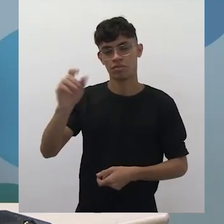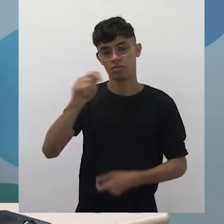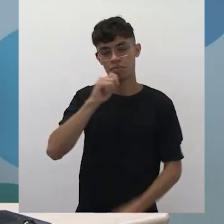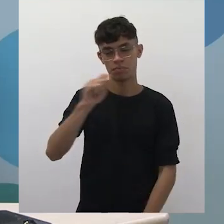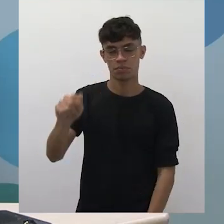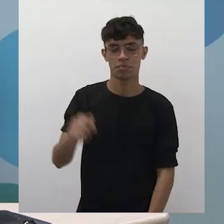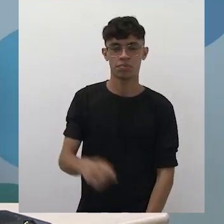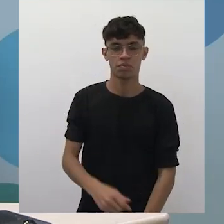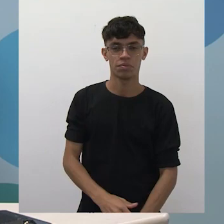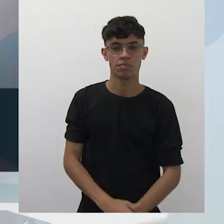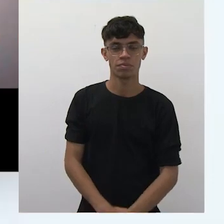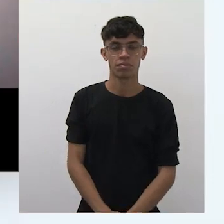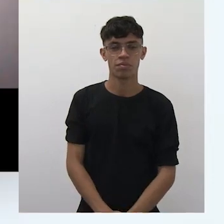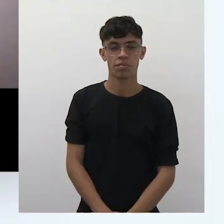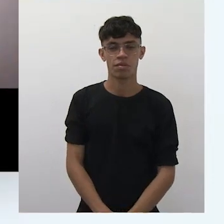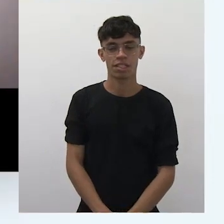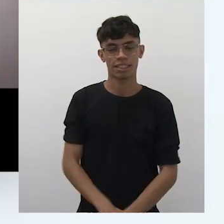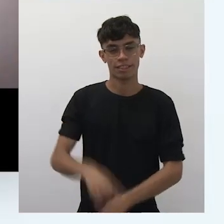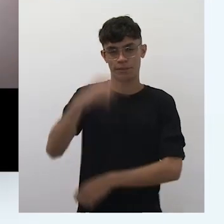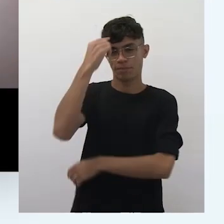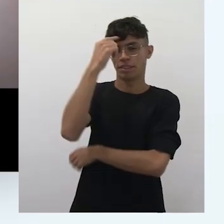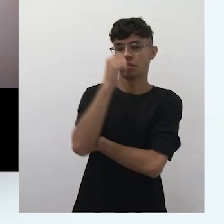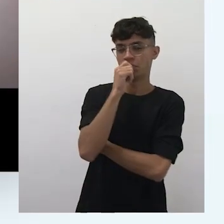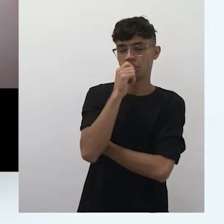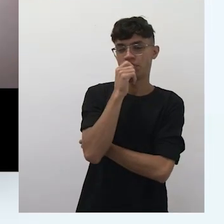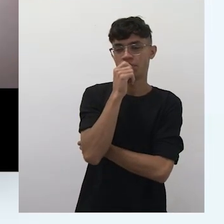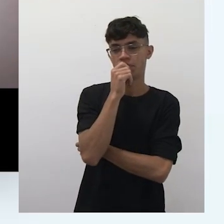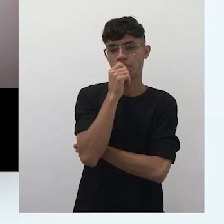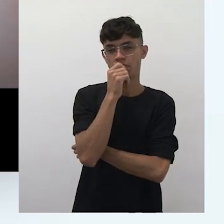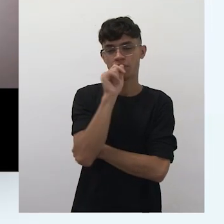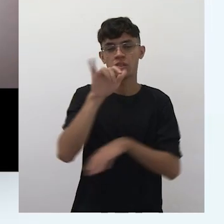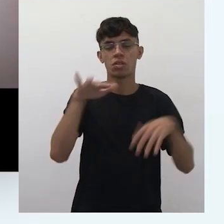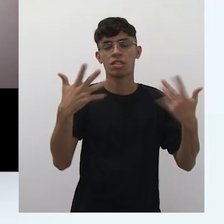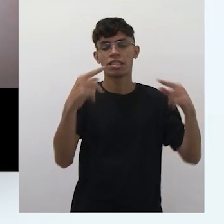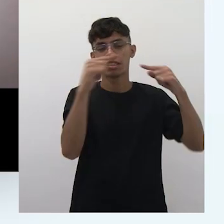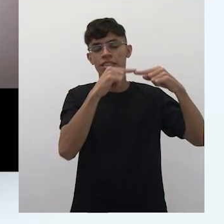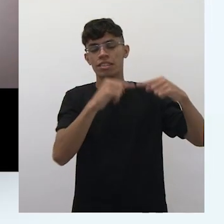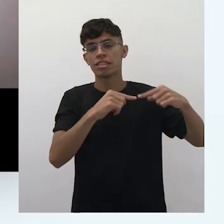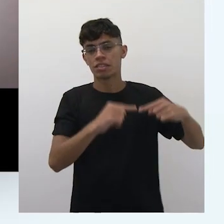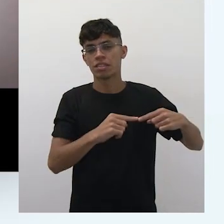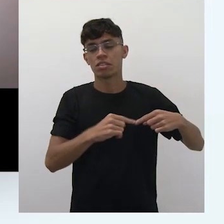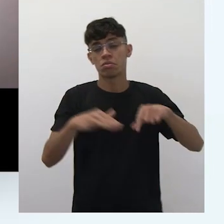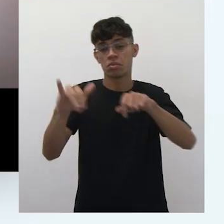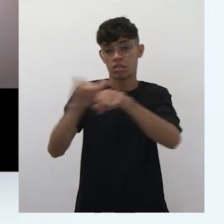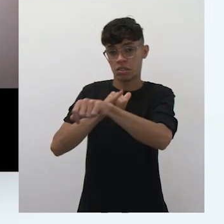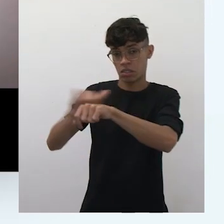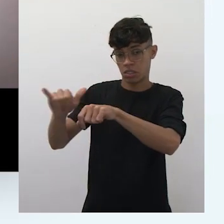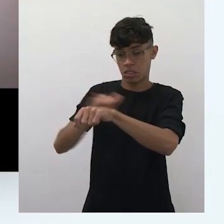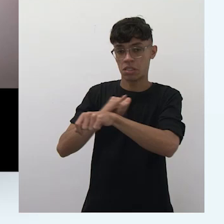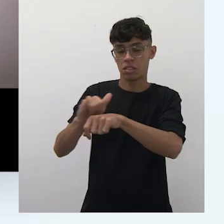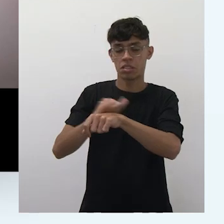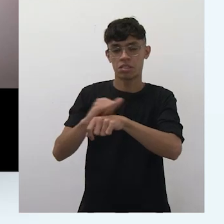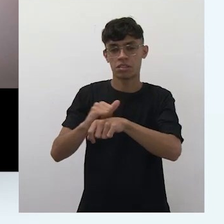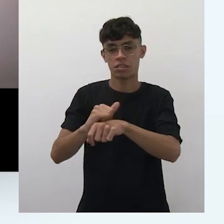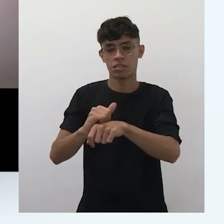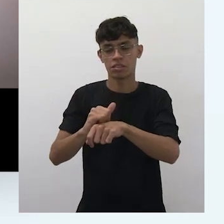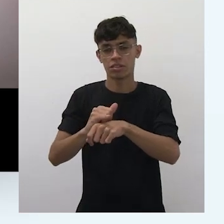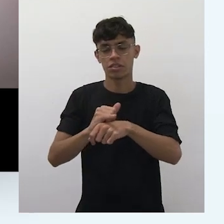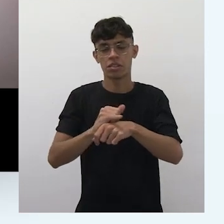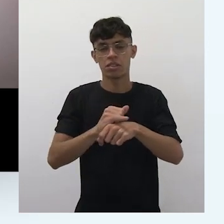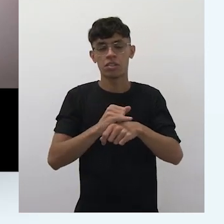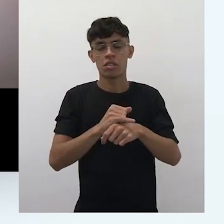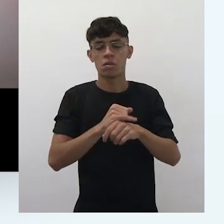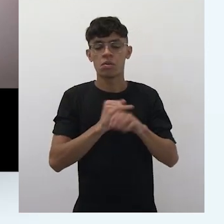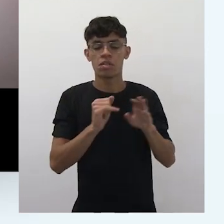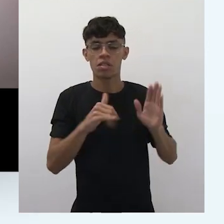trecho. Pensando nisso, quais aspectos relacionados a estratégias da etapa de